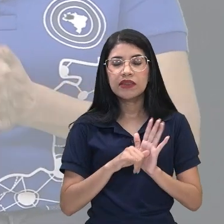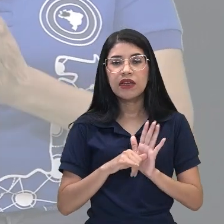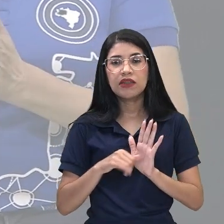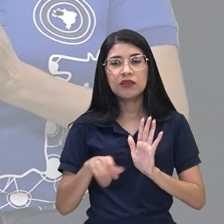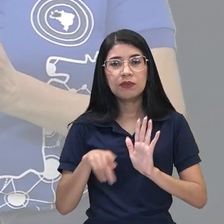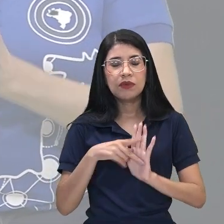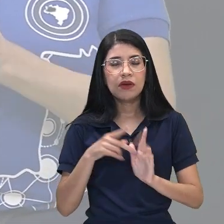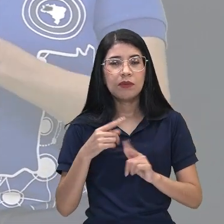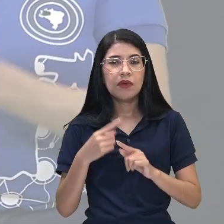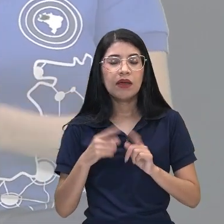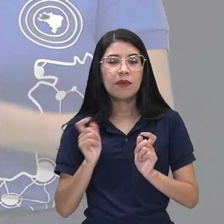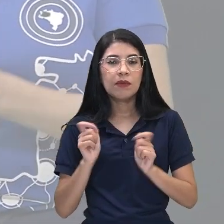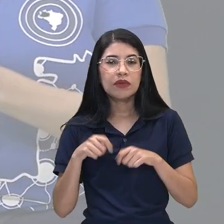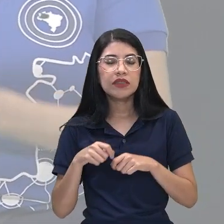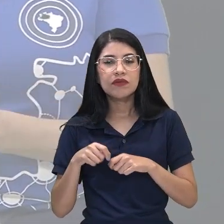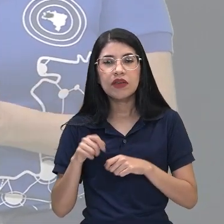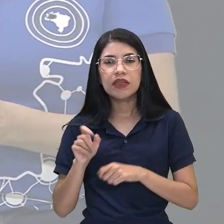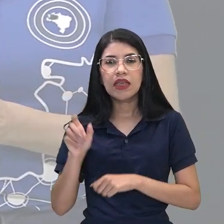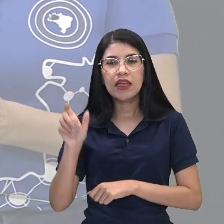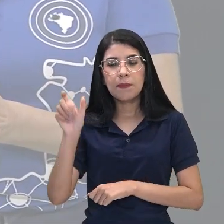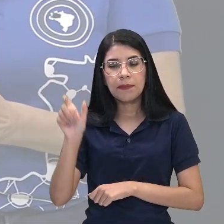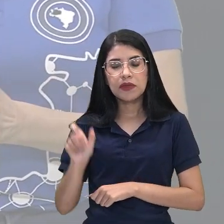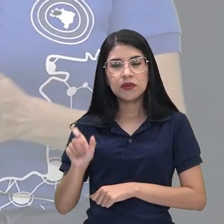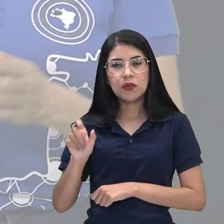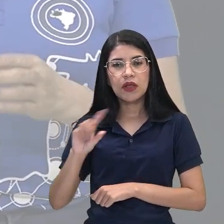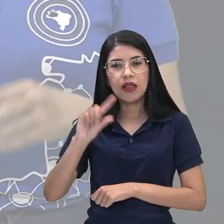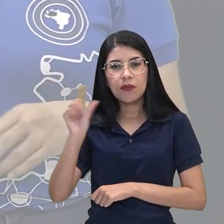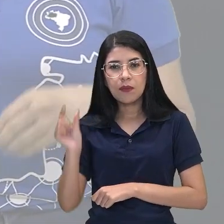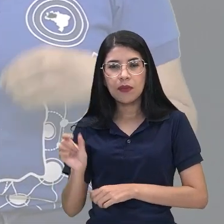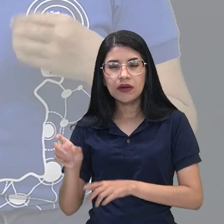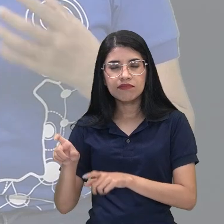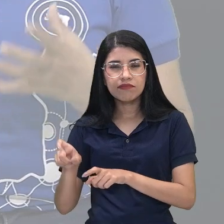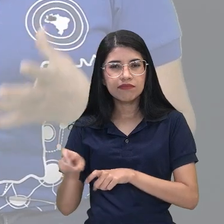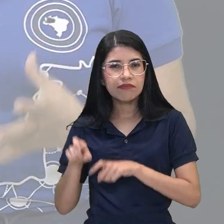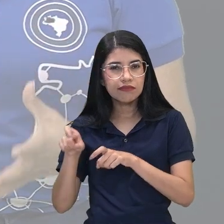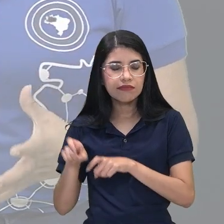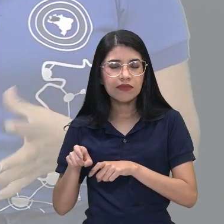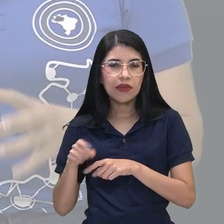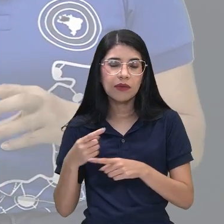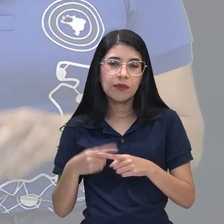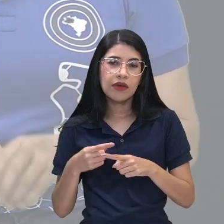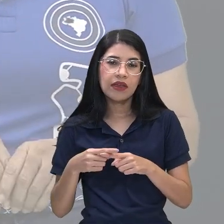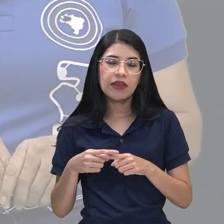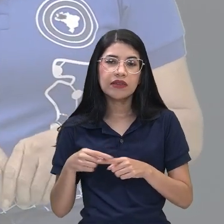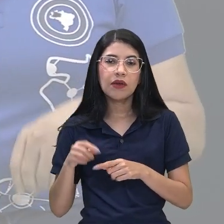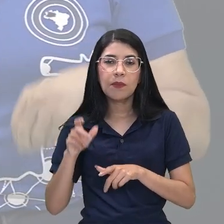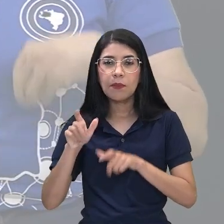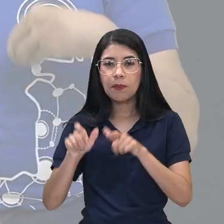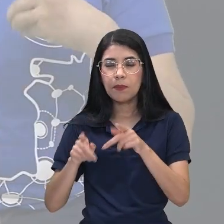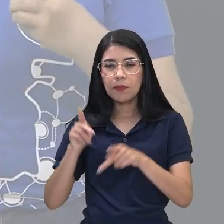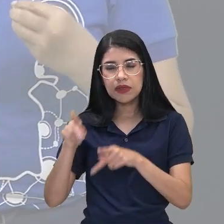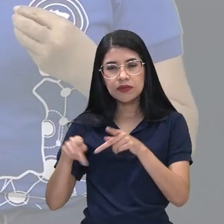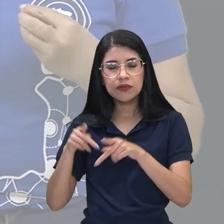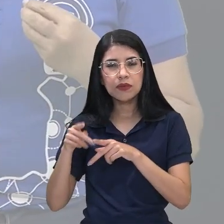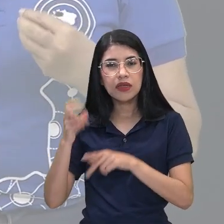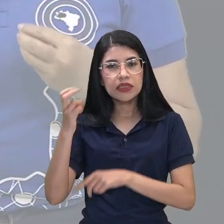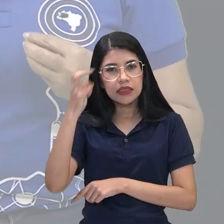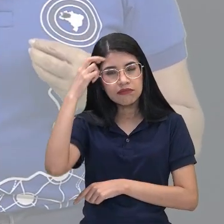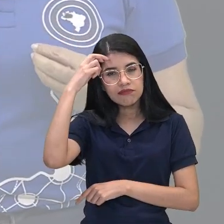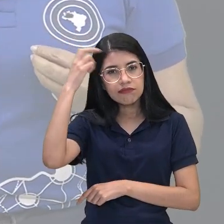para ser um pastor de fato. Né? Porque são pessoas intelectuais, né?